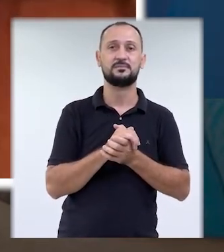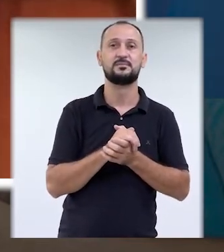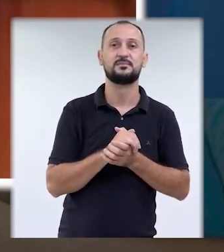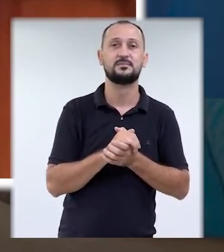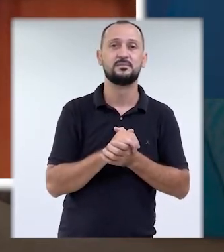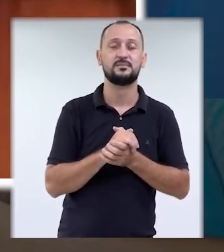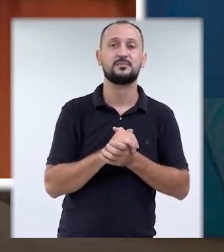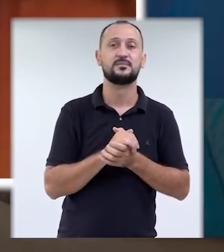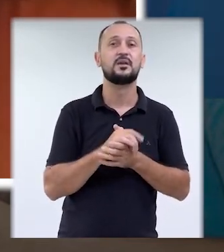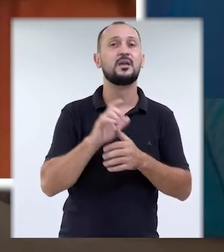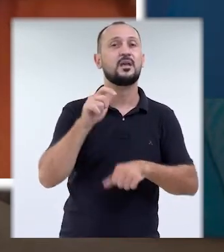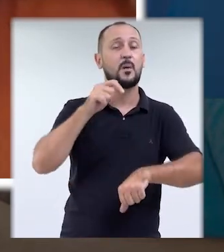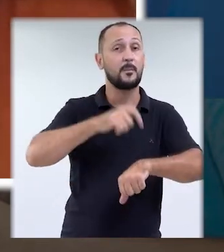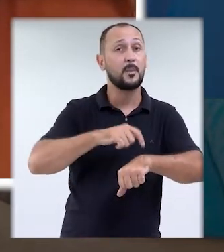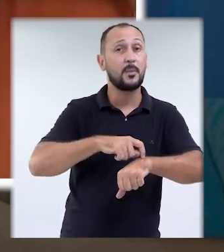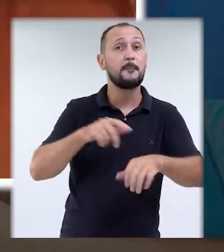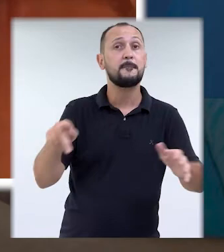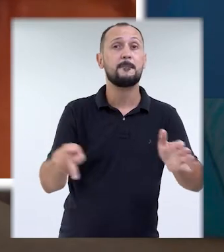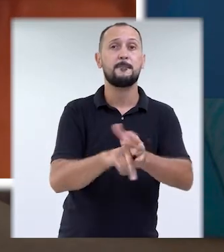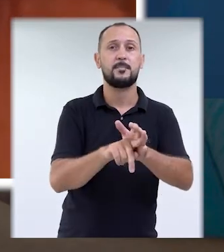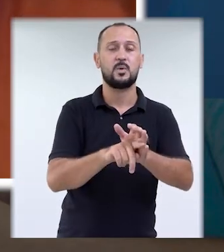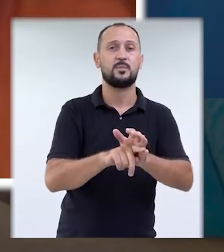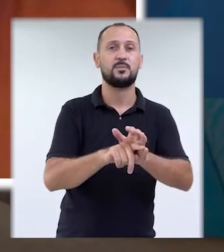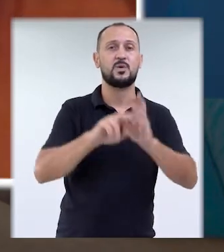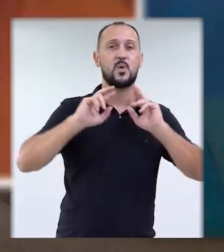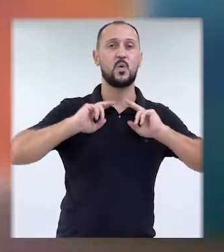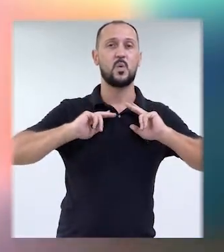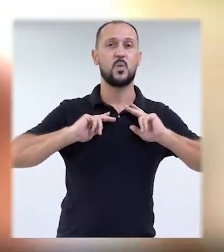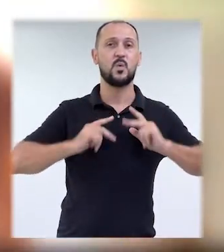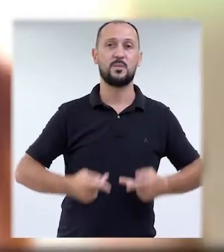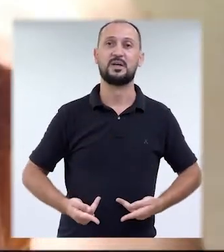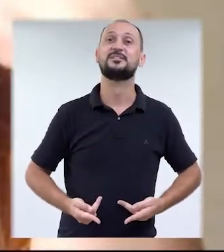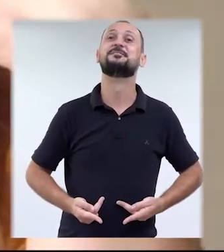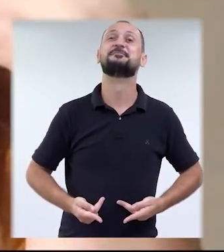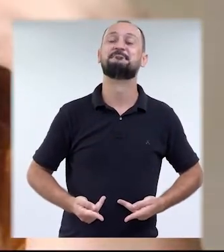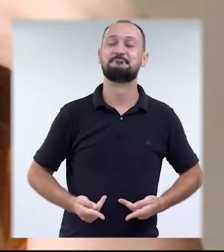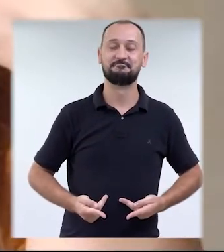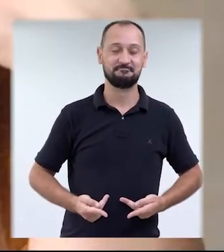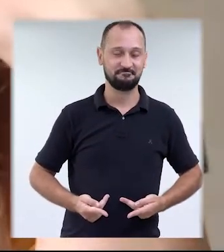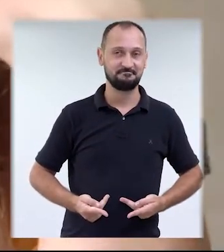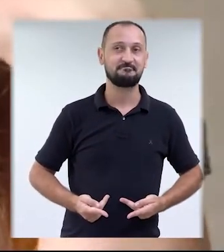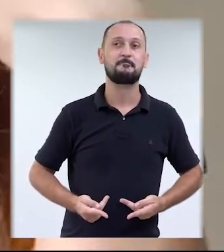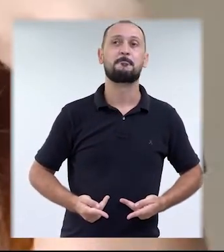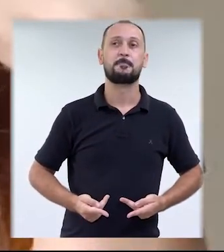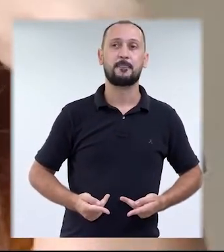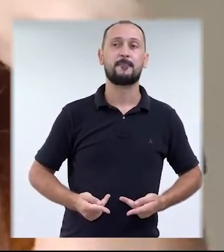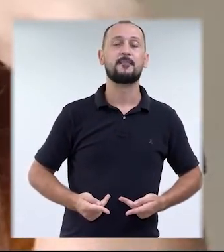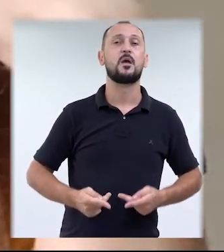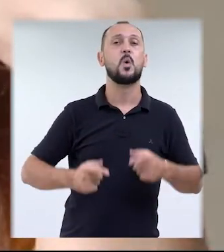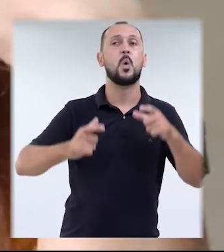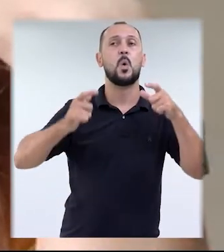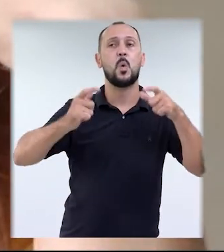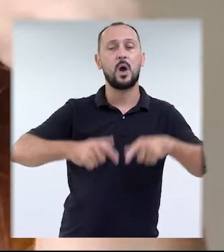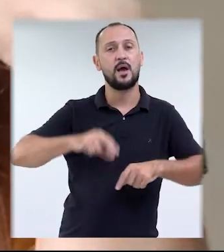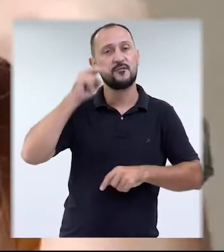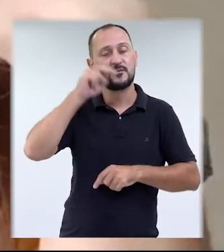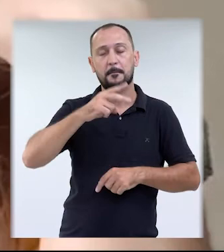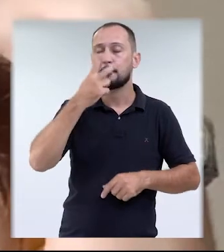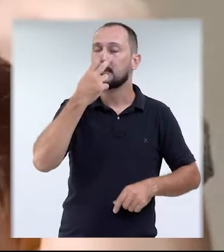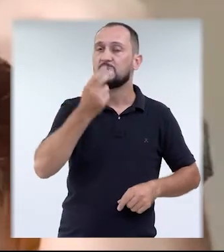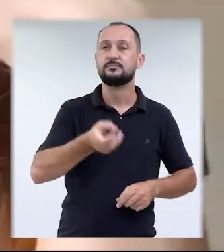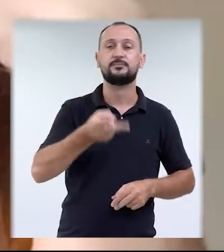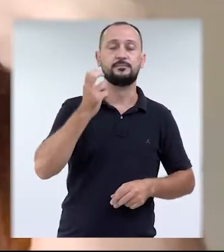sensível, e é o universo humano, né? Então, ao mesmo tempo que ele é esse lugar que a gente vê